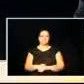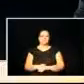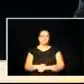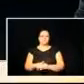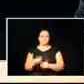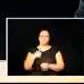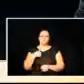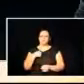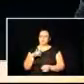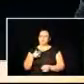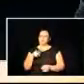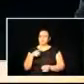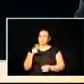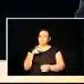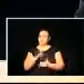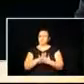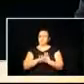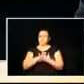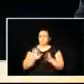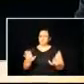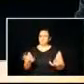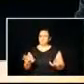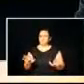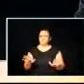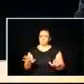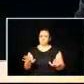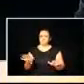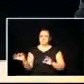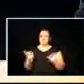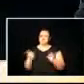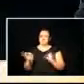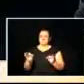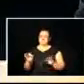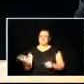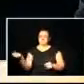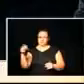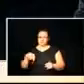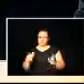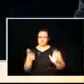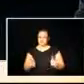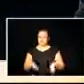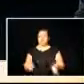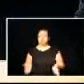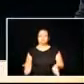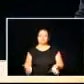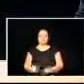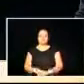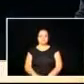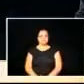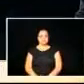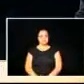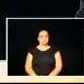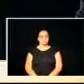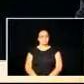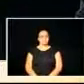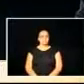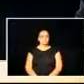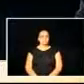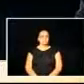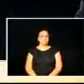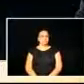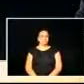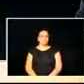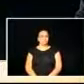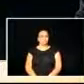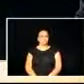mostrar a importância que infelizmente o prefeito não tem, Paulo Miranda, de ter uma pessoa,